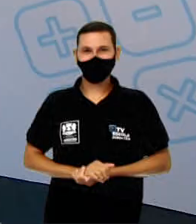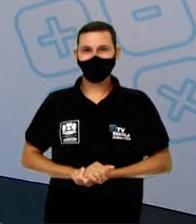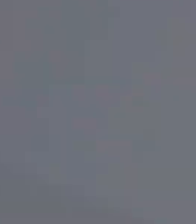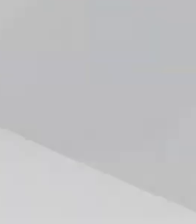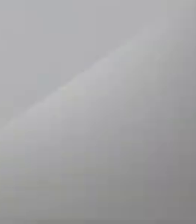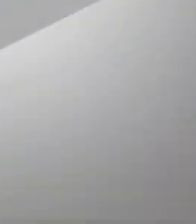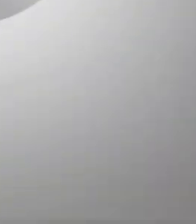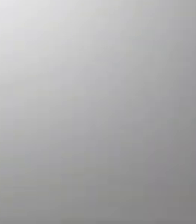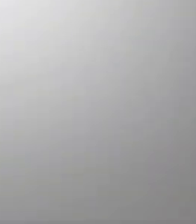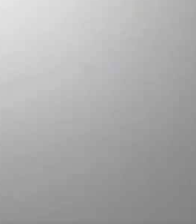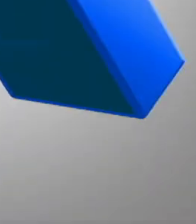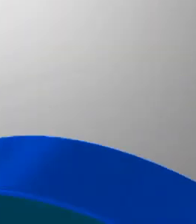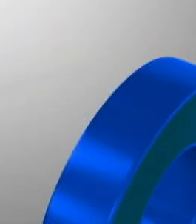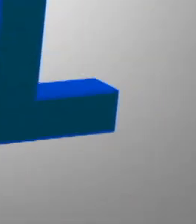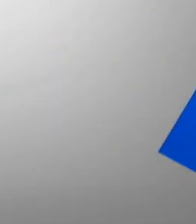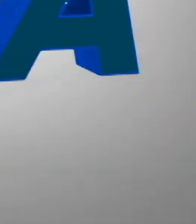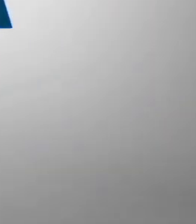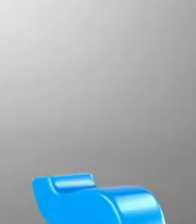mais é